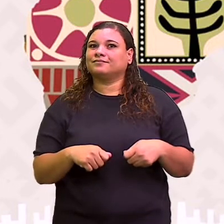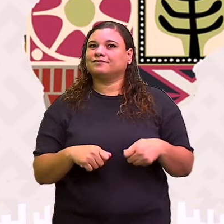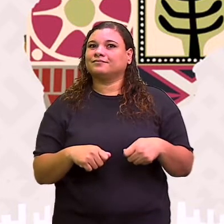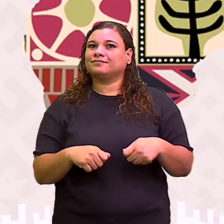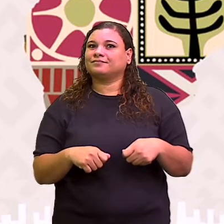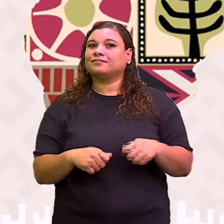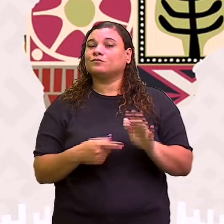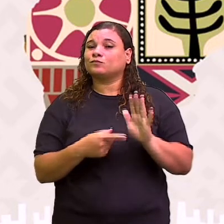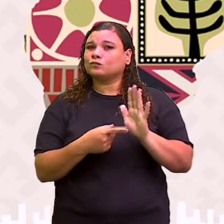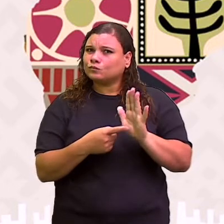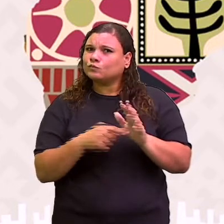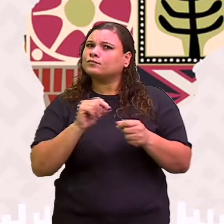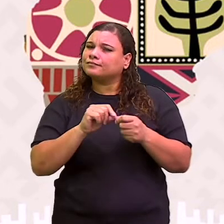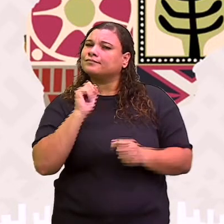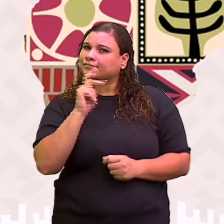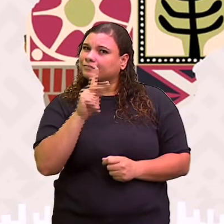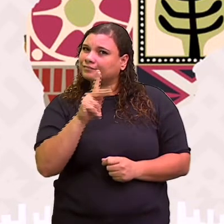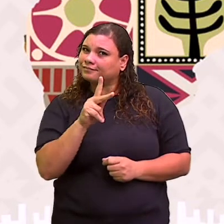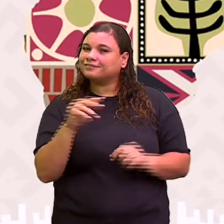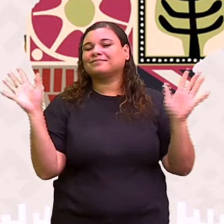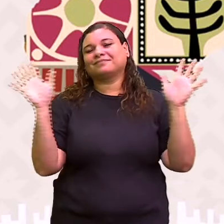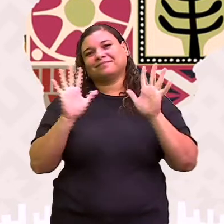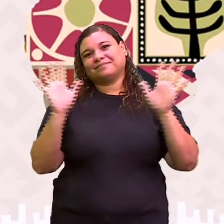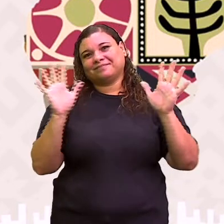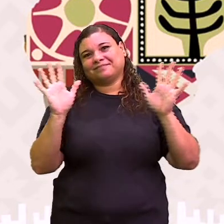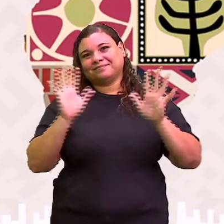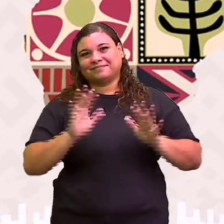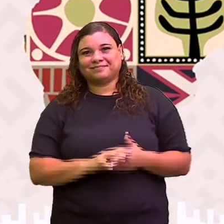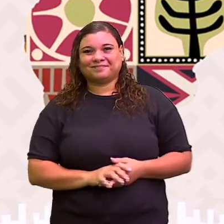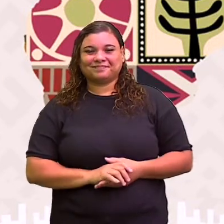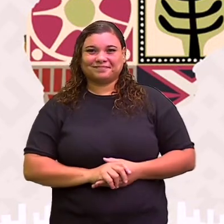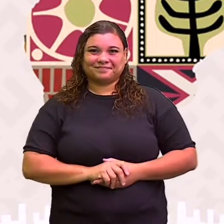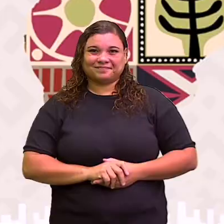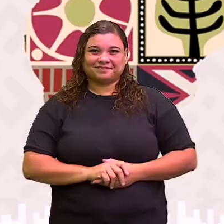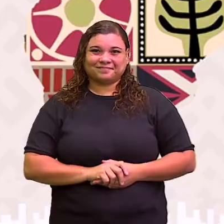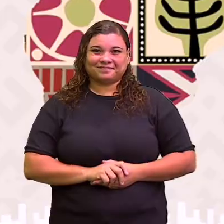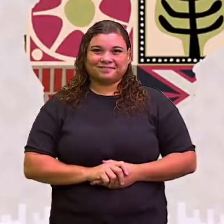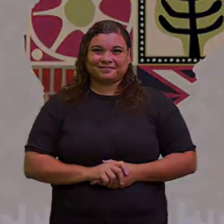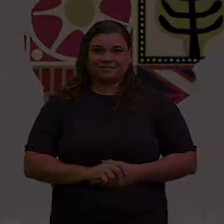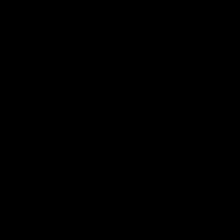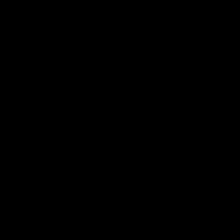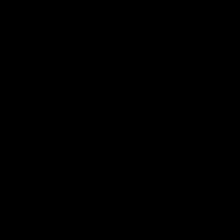que fez, porque isso é muito importante. Tchau, tchau, até a próxima.